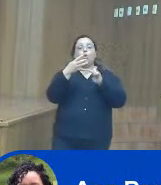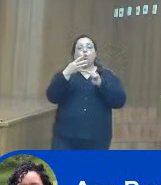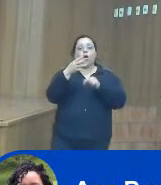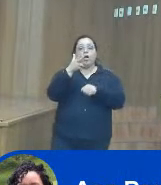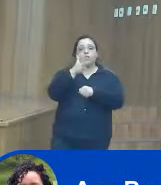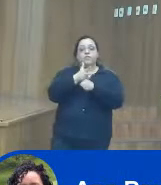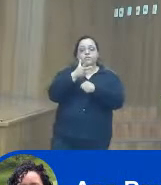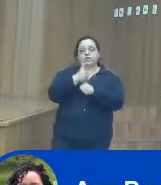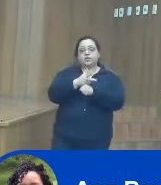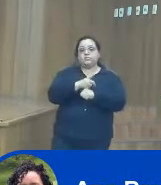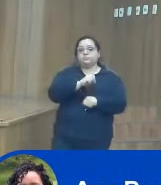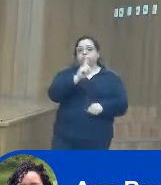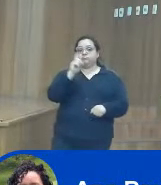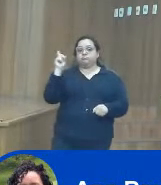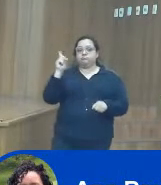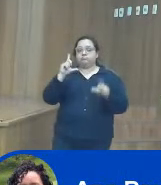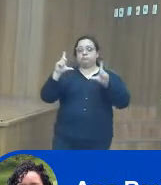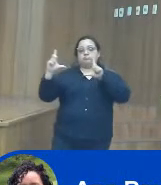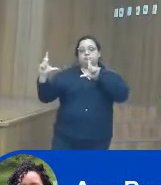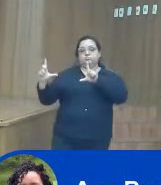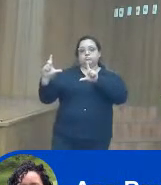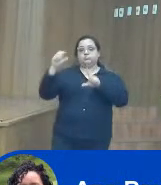tela.